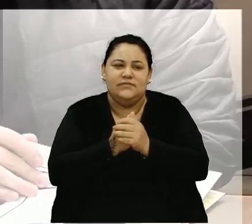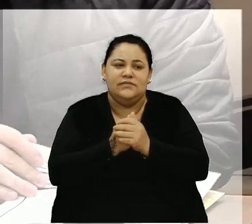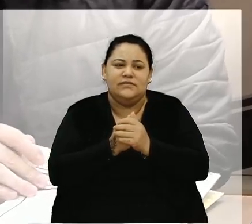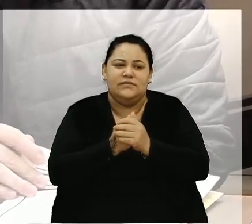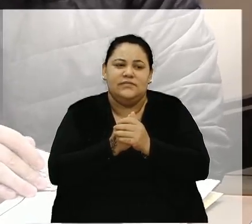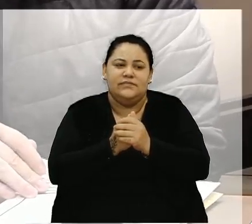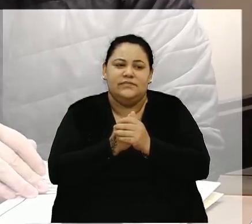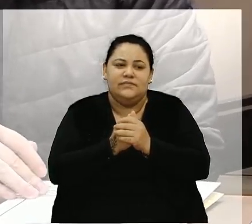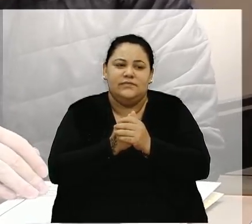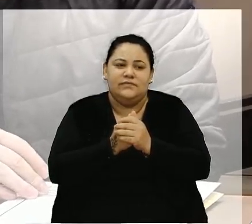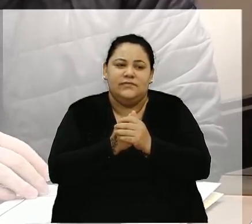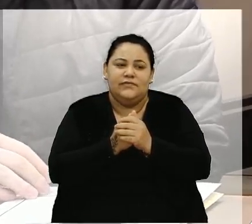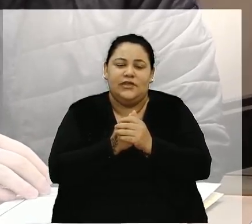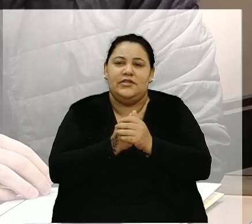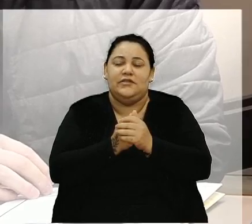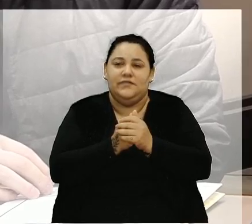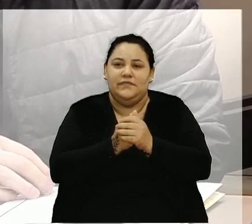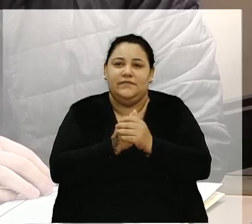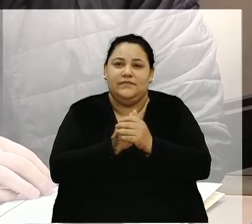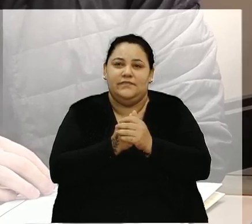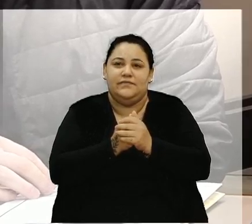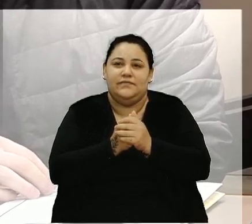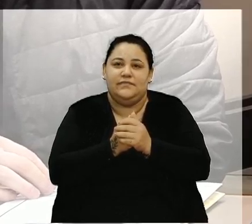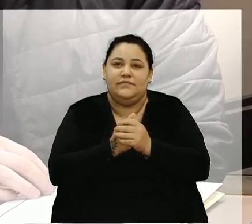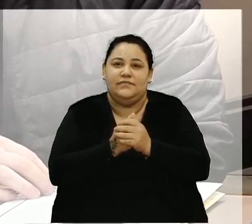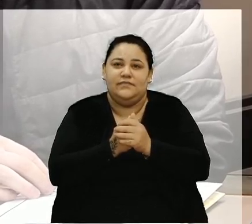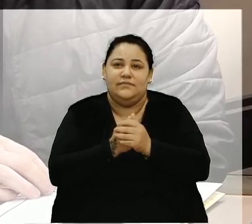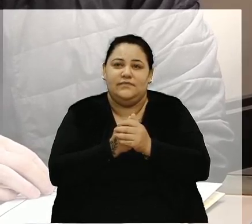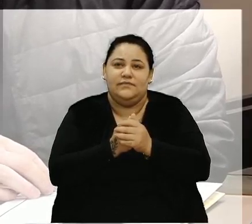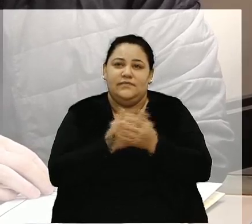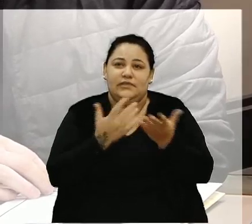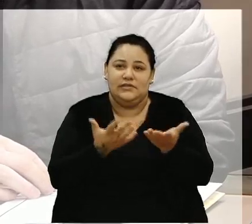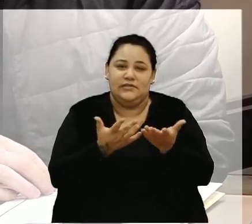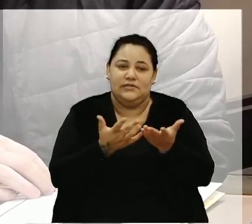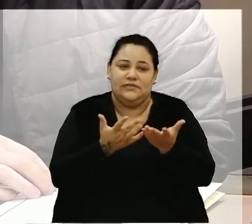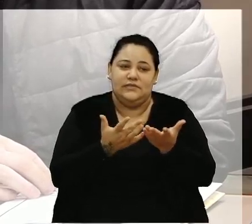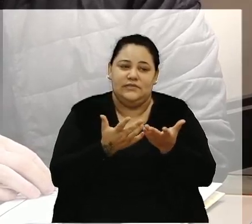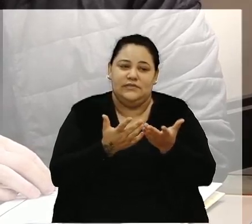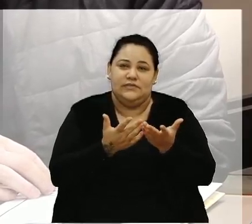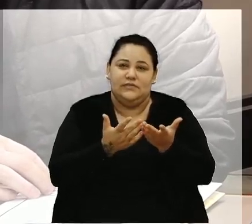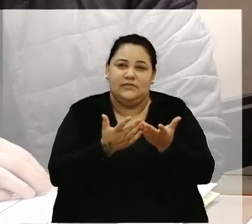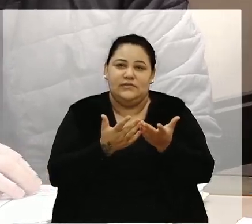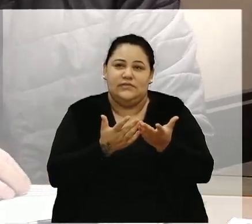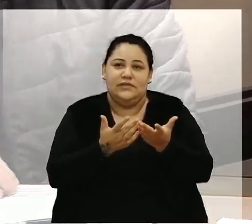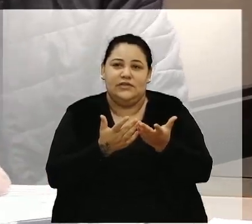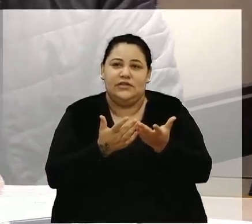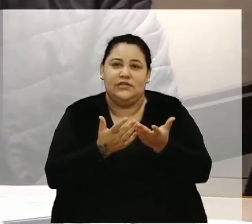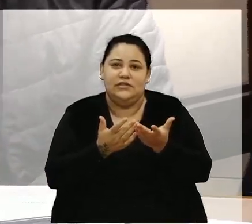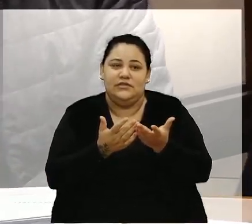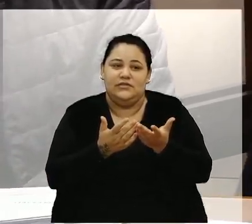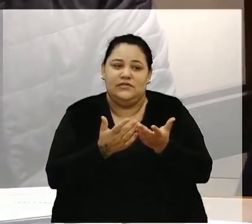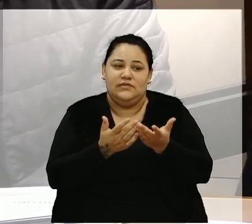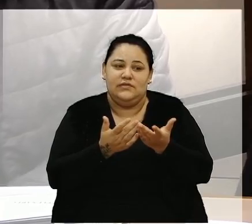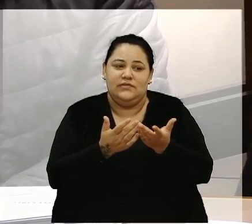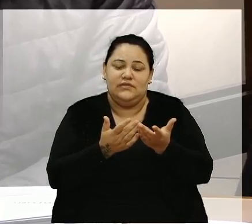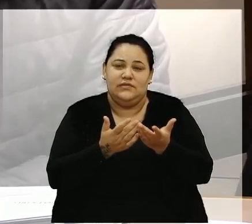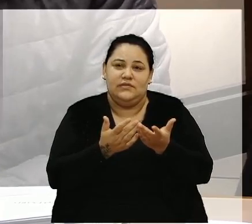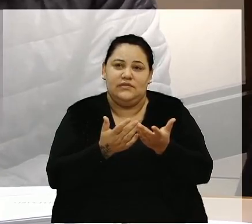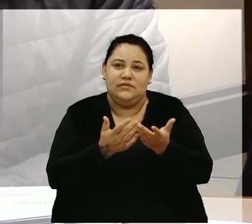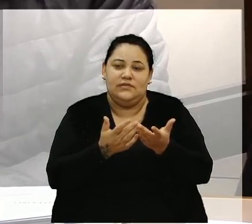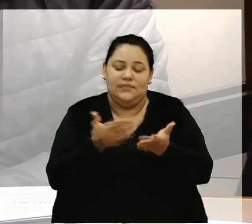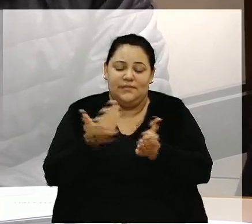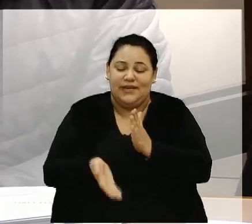Mas é verdade quando o senhor relata que estávamos lá na madrugada e tinham pessoas que não queriam sair de dentro das suas